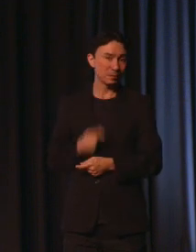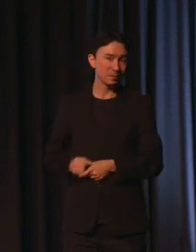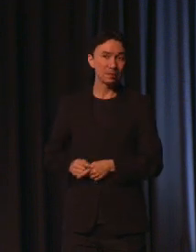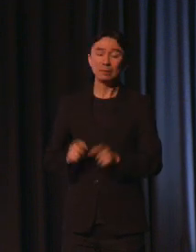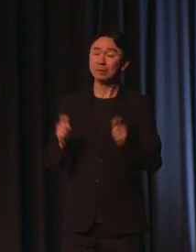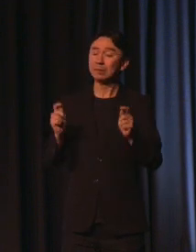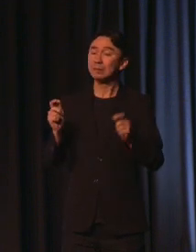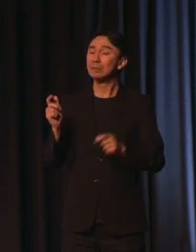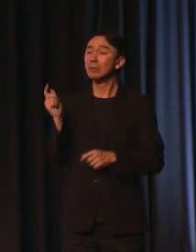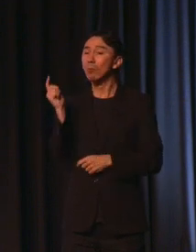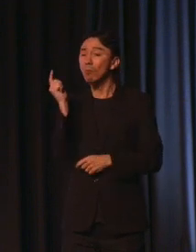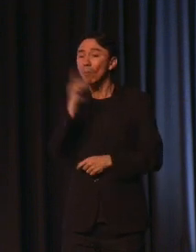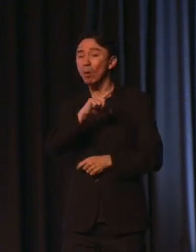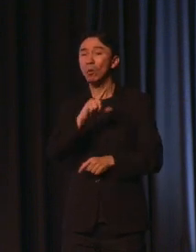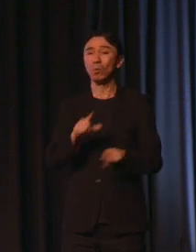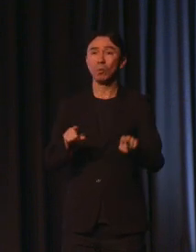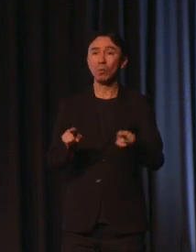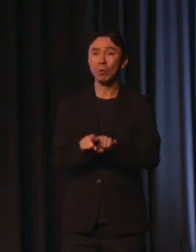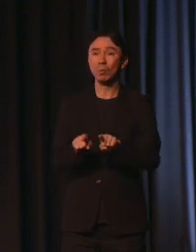também nós